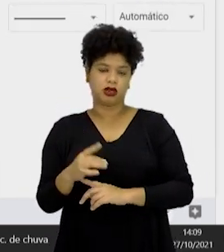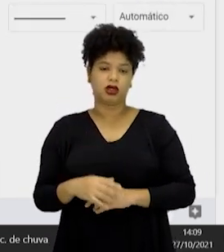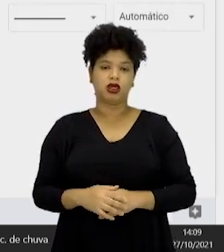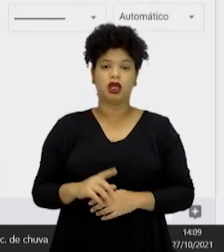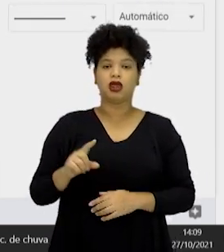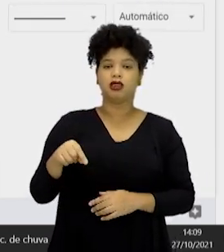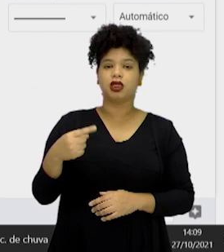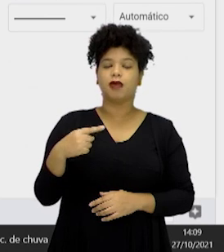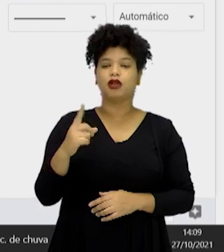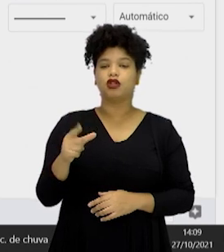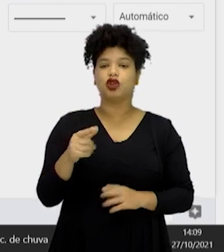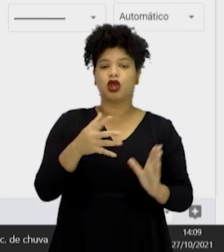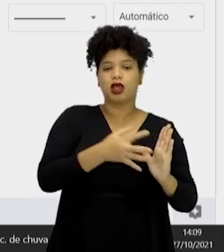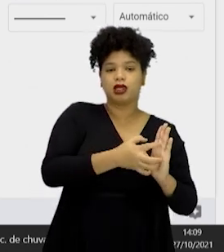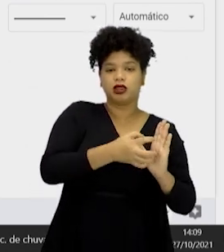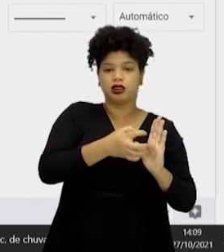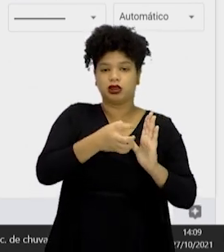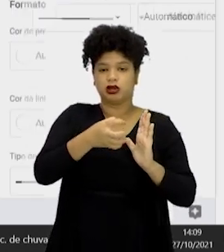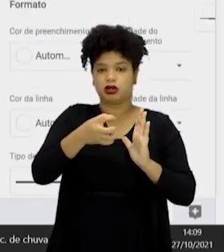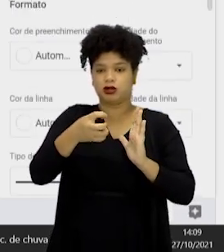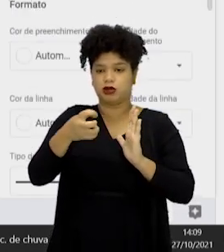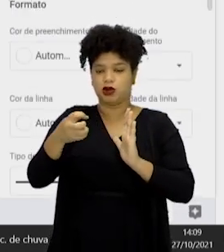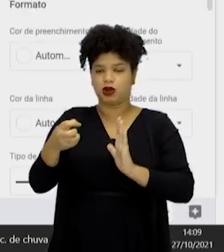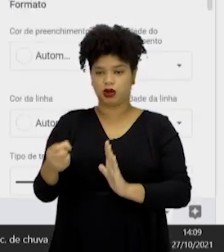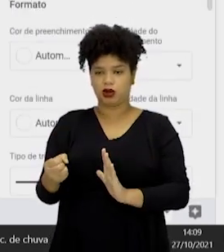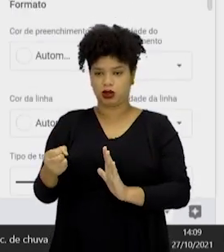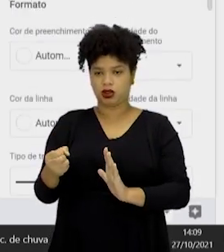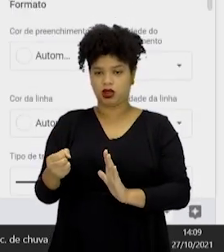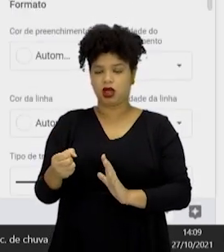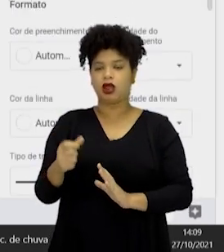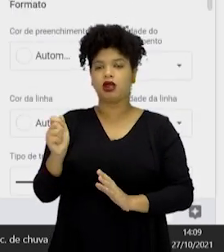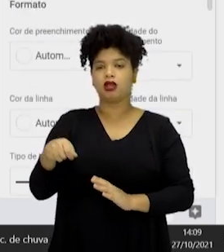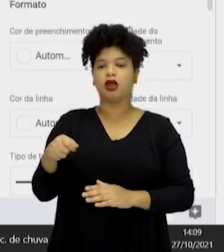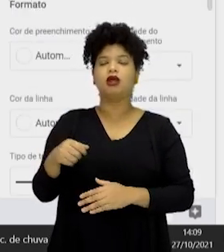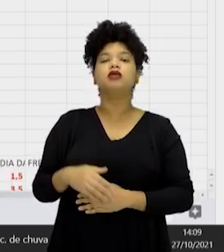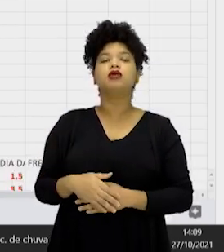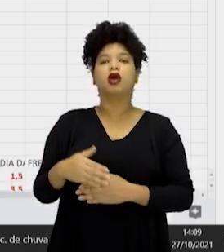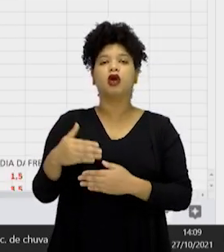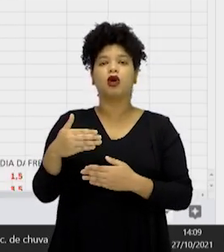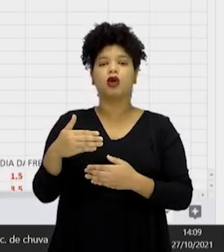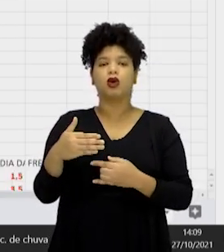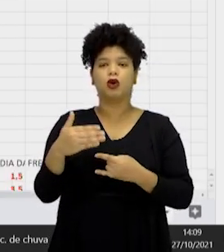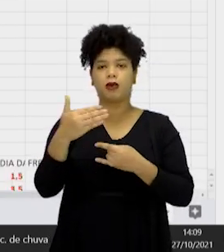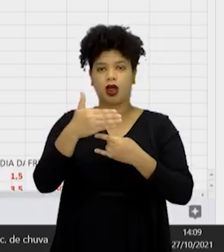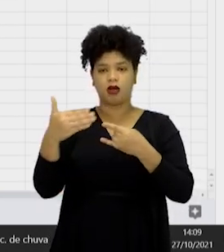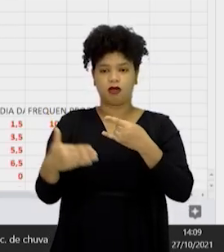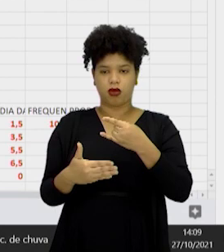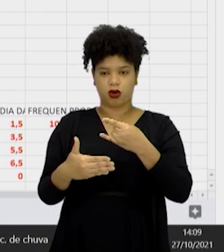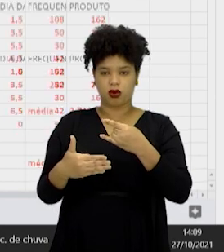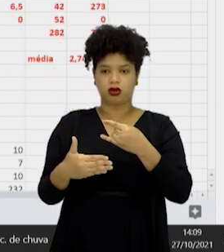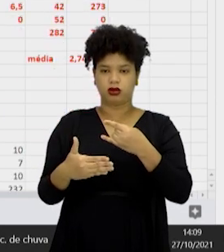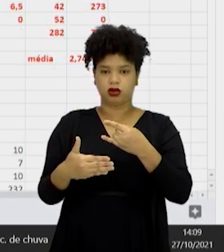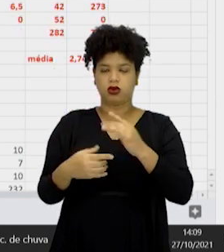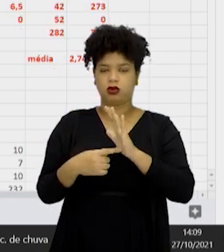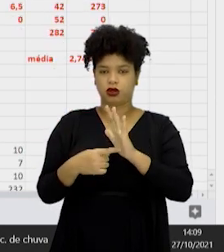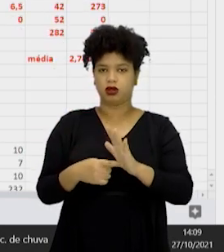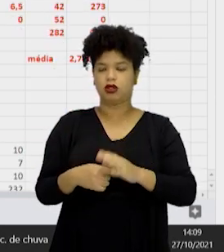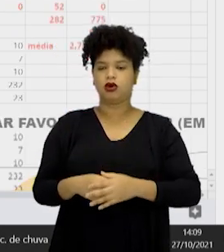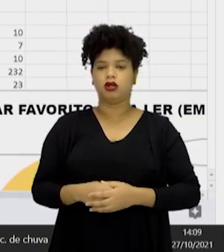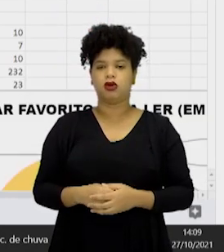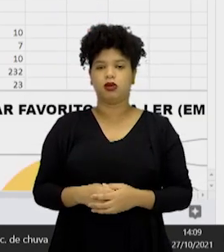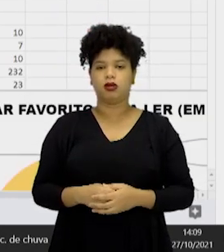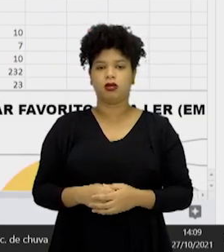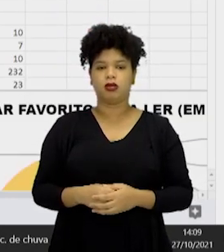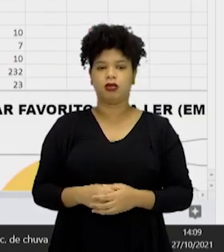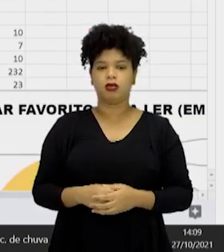só exportar, foi assim que nós fizemos, e colocar para os PowerPoints. Então aí eu vou pedir para dar uma passadinha geral, nos gráficos que nós